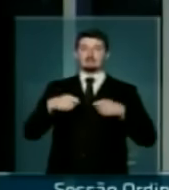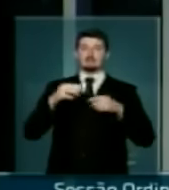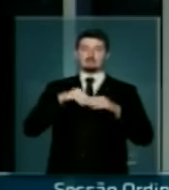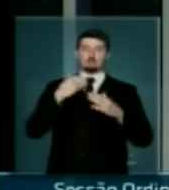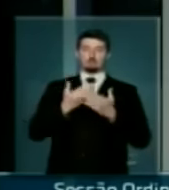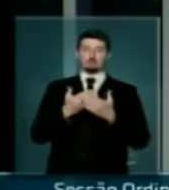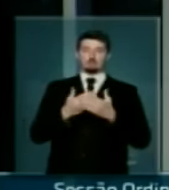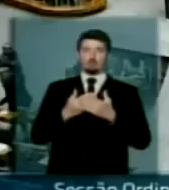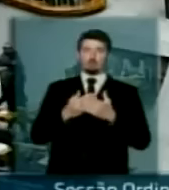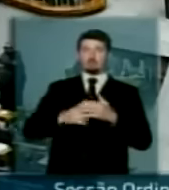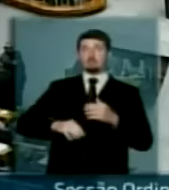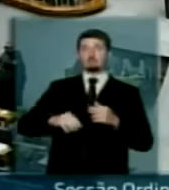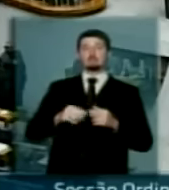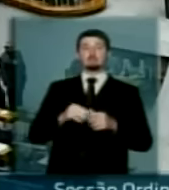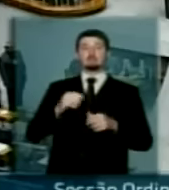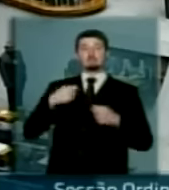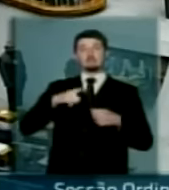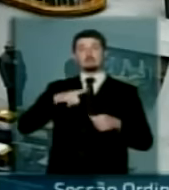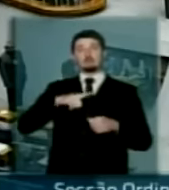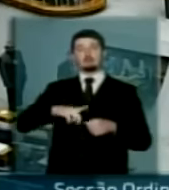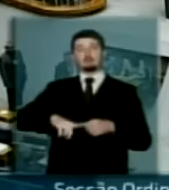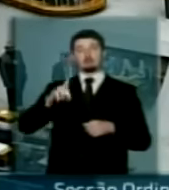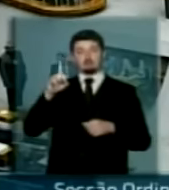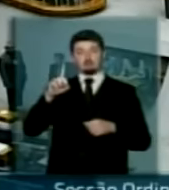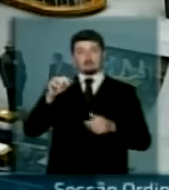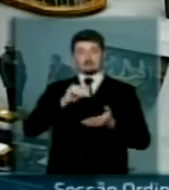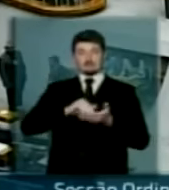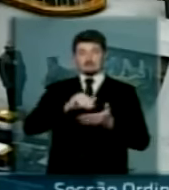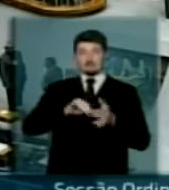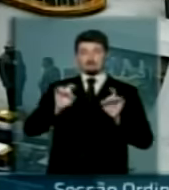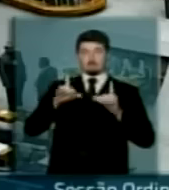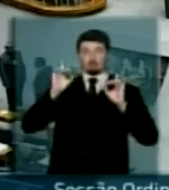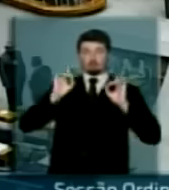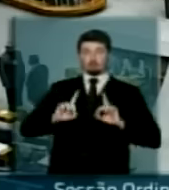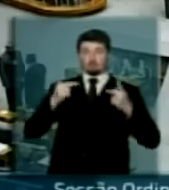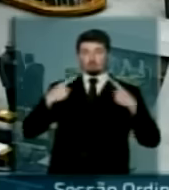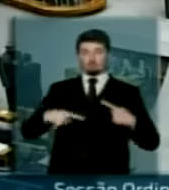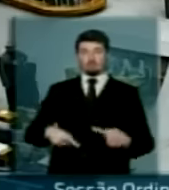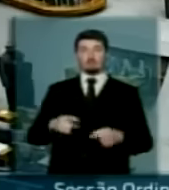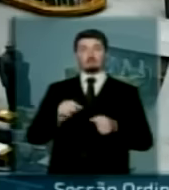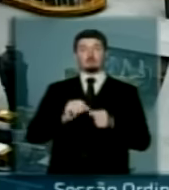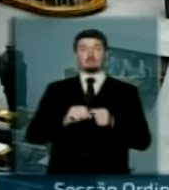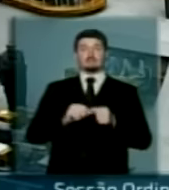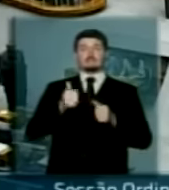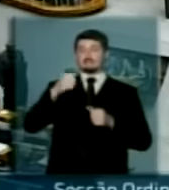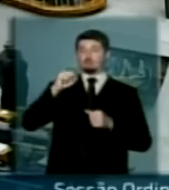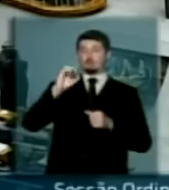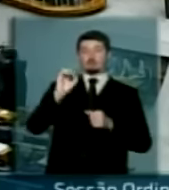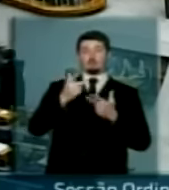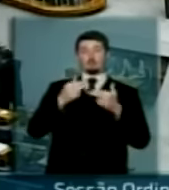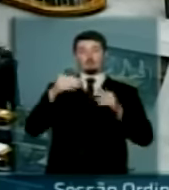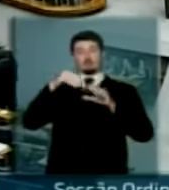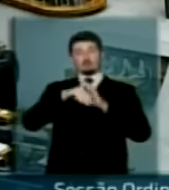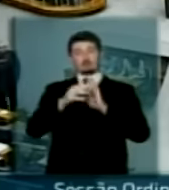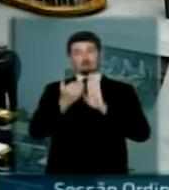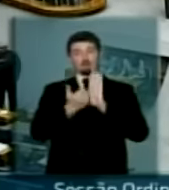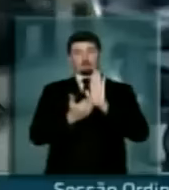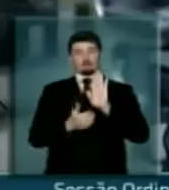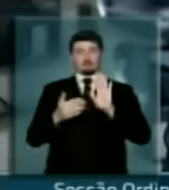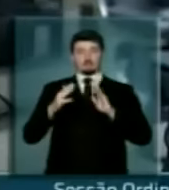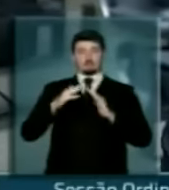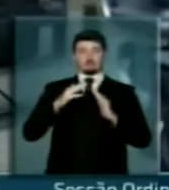nas escolas, o governo federal, através da Secretaria Especial de Direitos Humanos, lança 180... itens a serem seguidos nas escolas, entre eles,